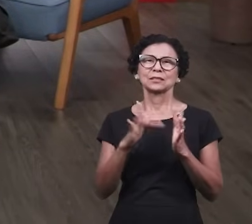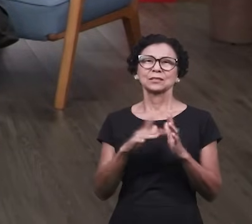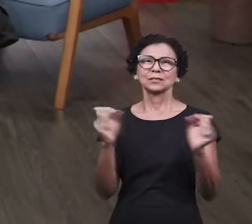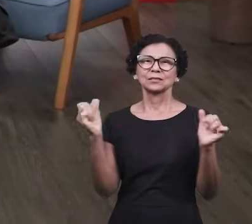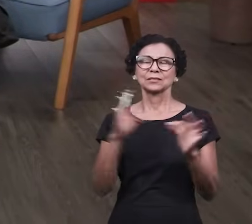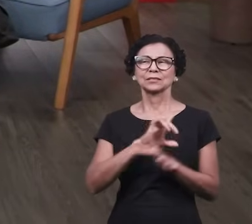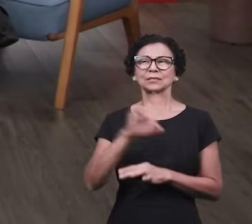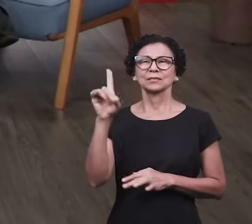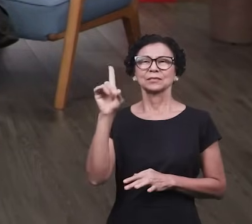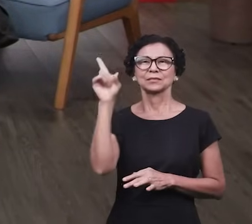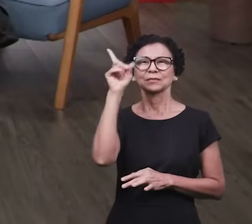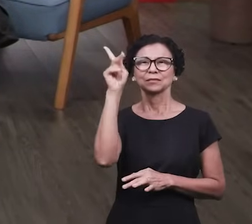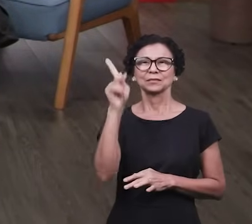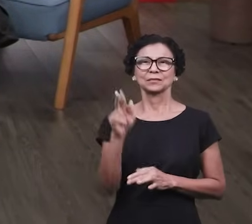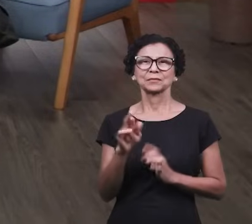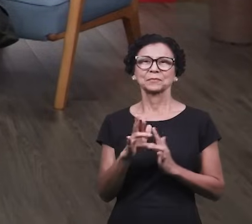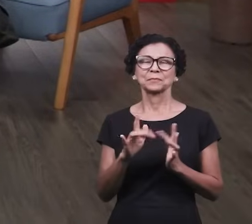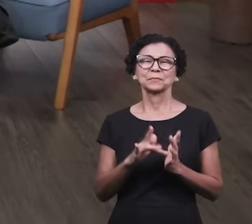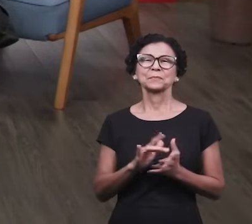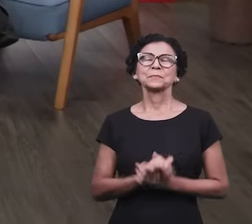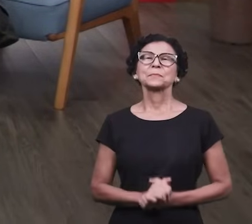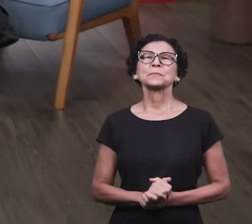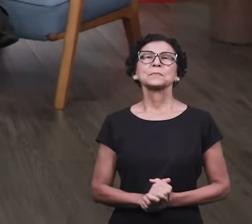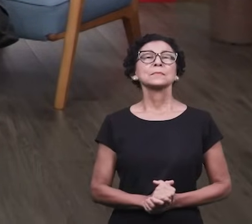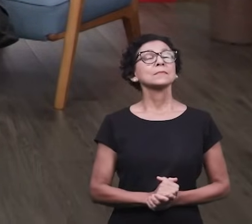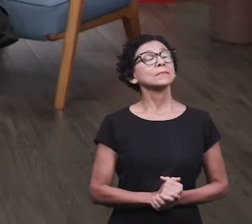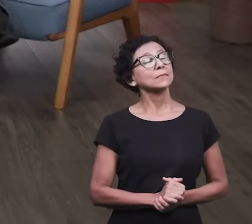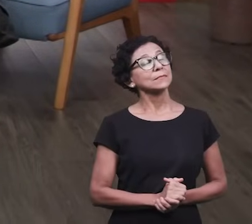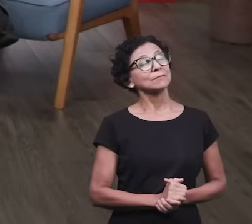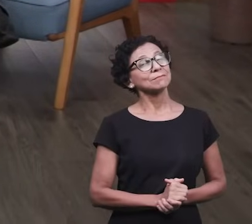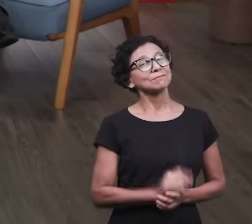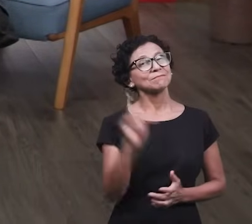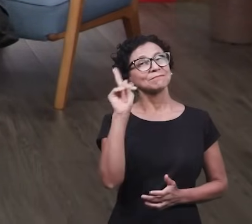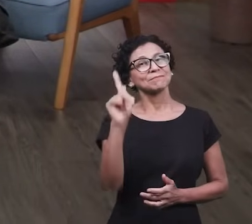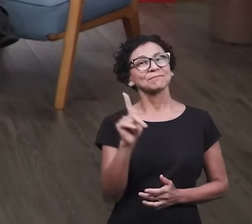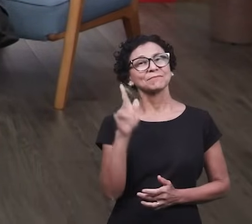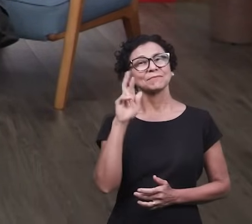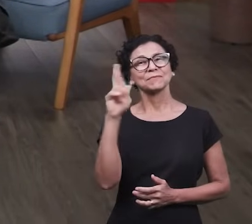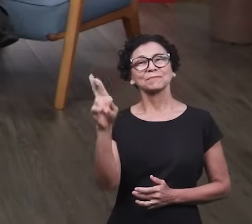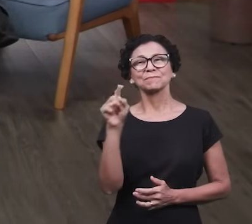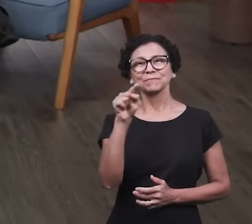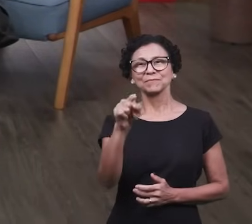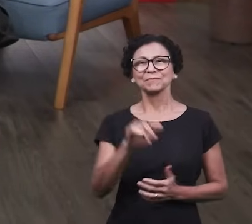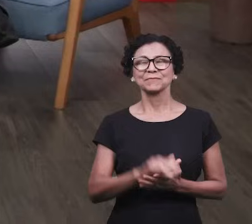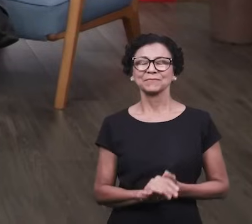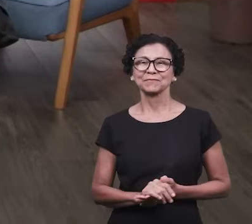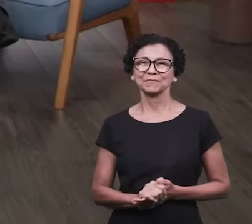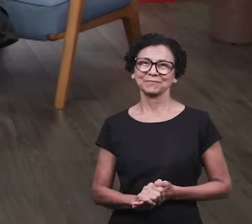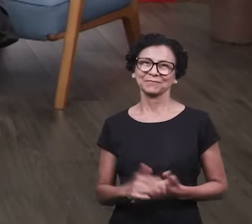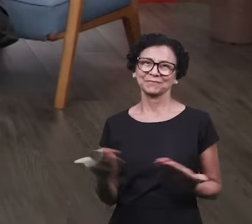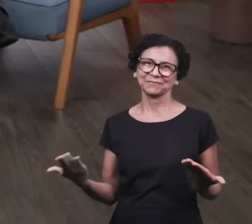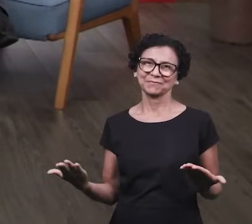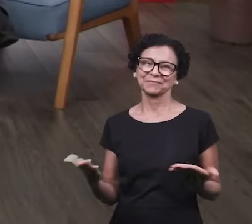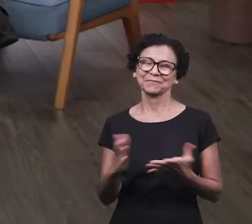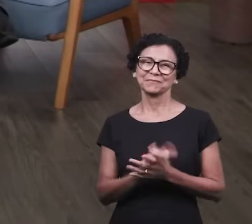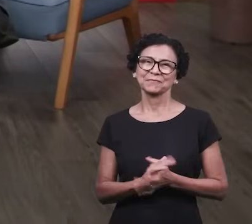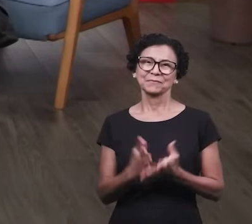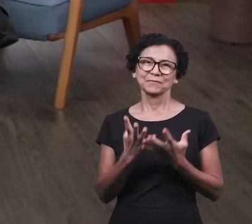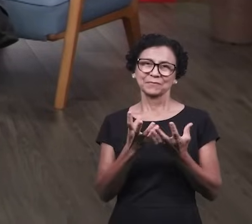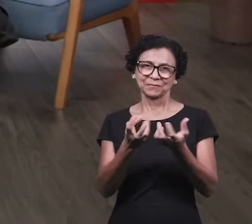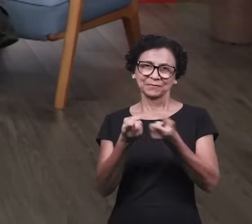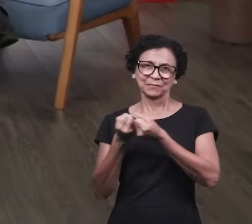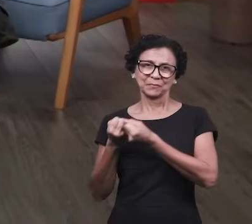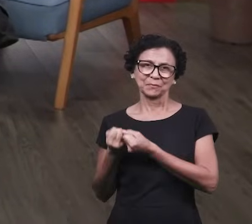Daniel e a todos a paz do Senhor. Amém. Paz do Senhor para você, também está nos recebendo em casa, né, hoje,